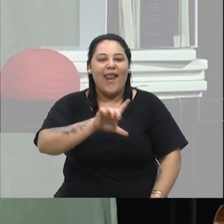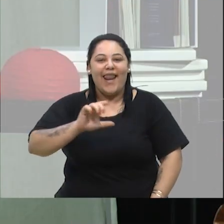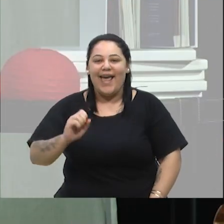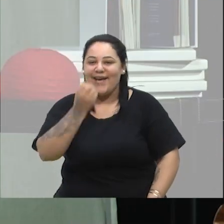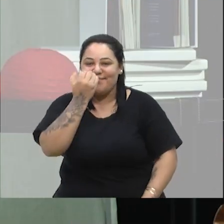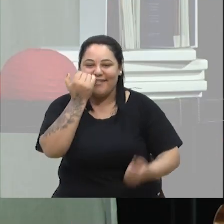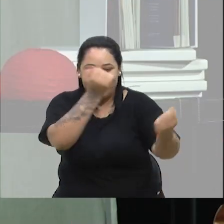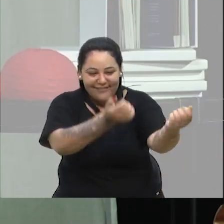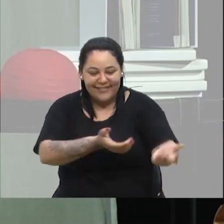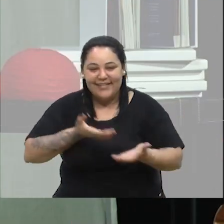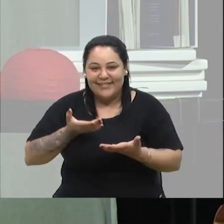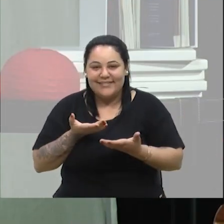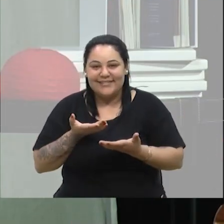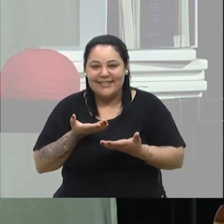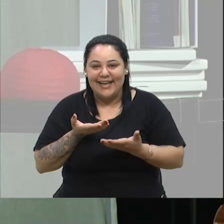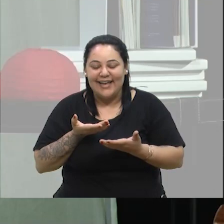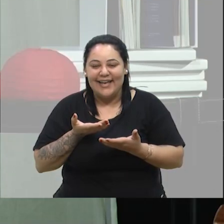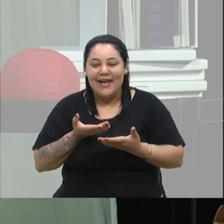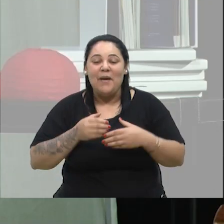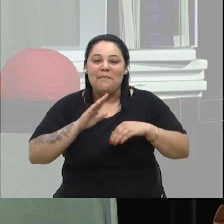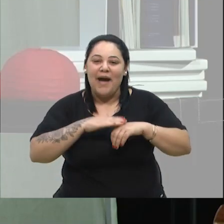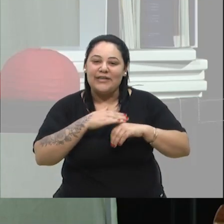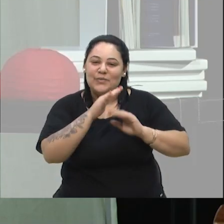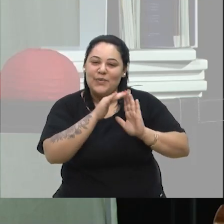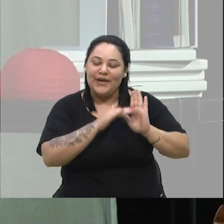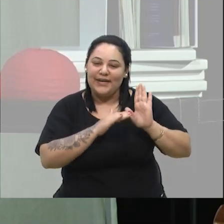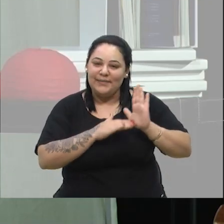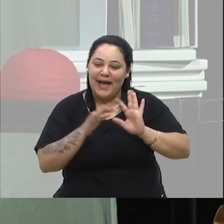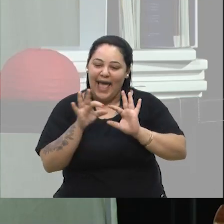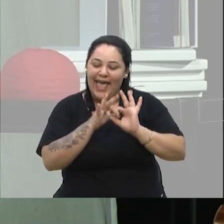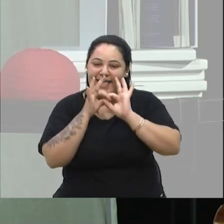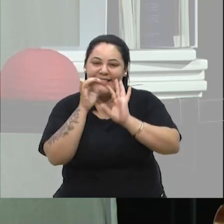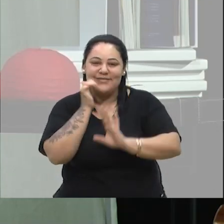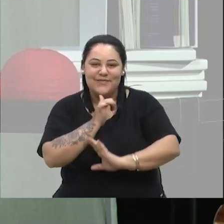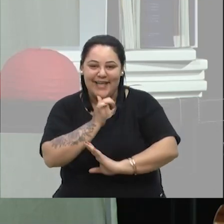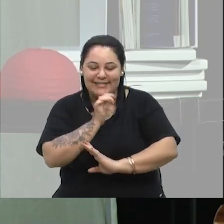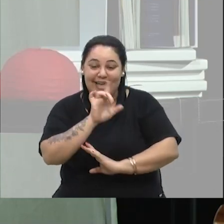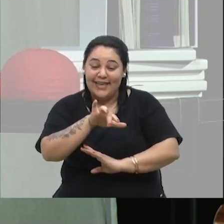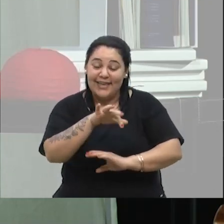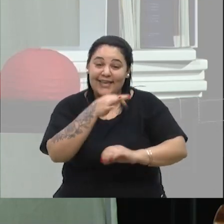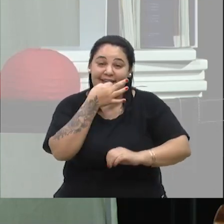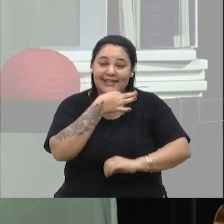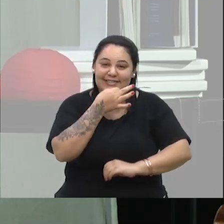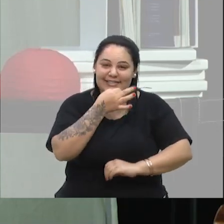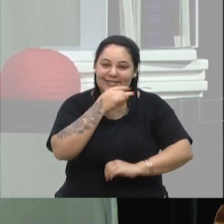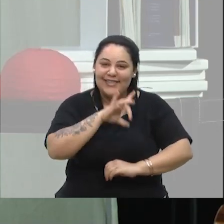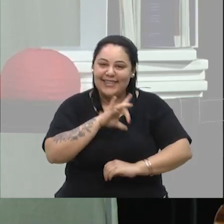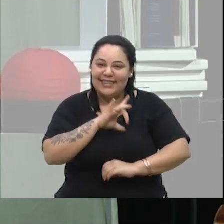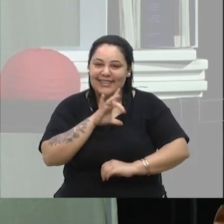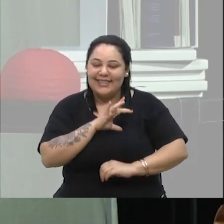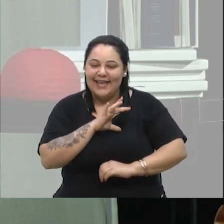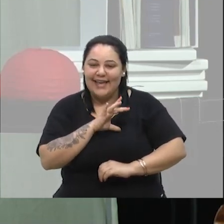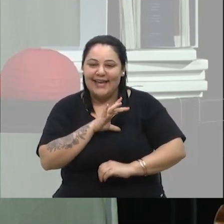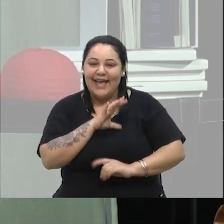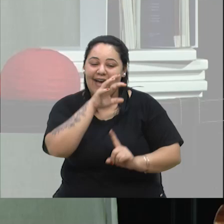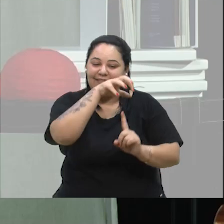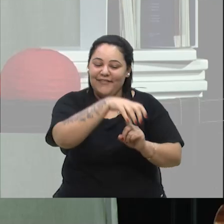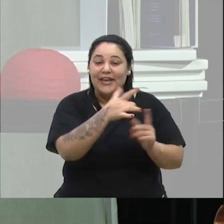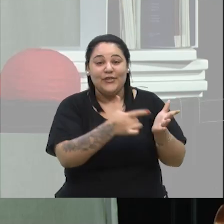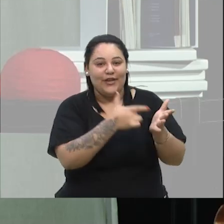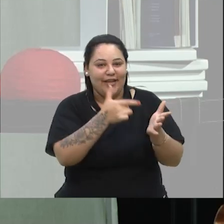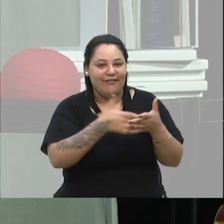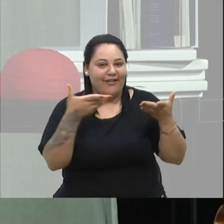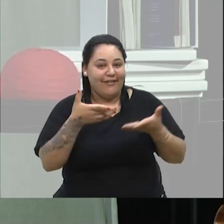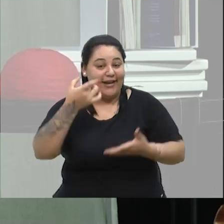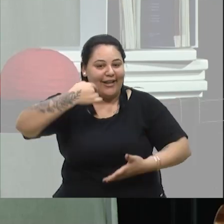Bem-vindas e bem-vindos a mais uma edição do programa Entre Elas. A cidade de Caxias do Sul está em clima de Feira do Livro. E